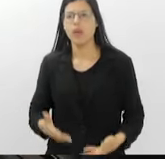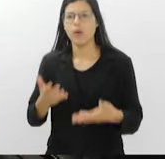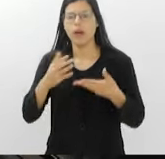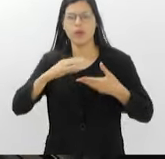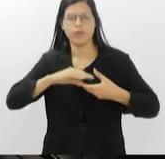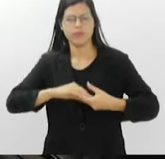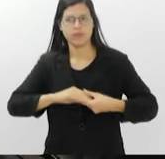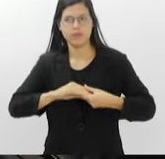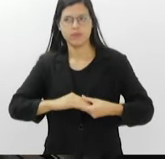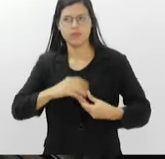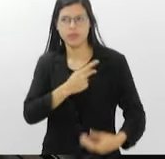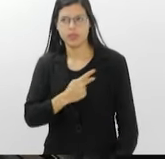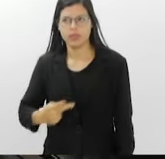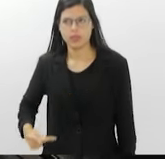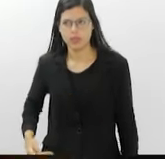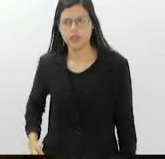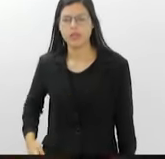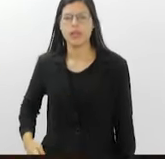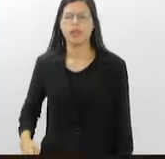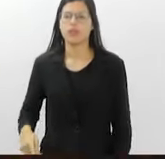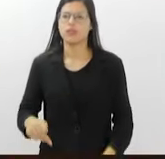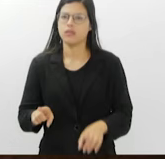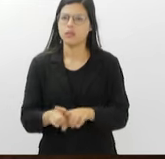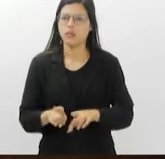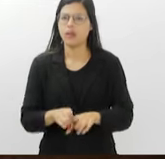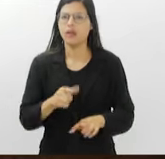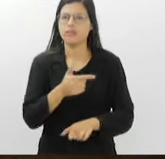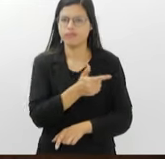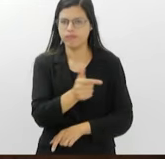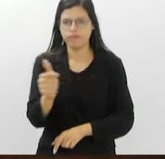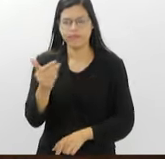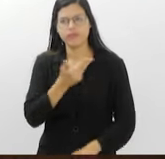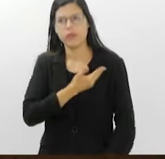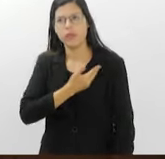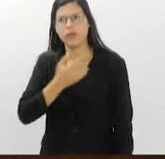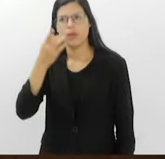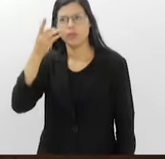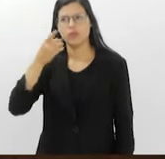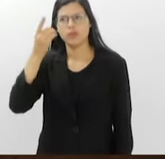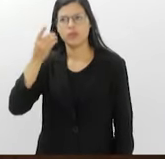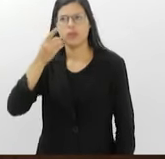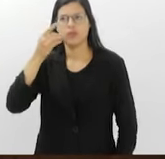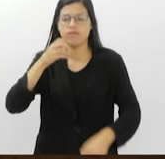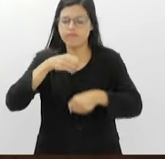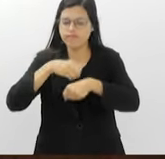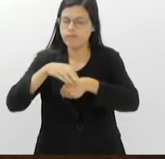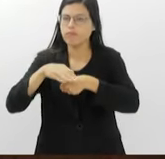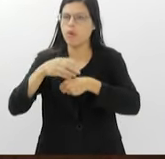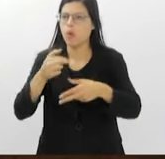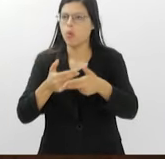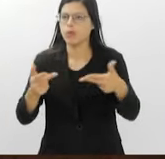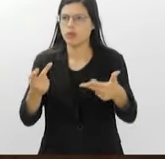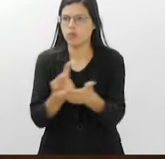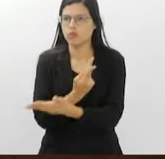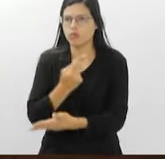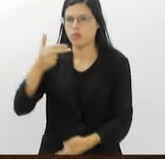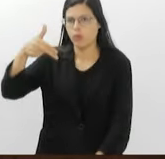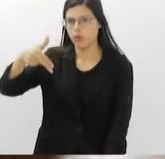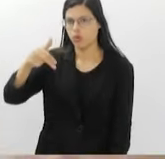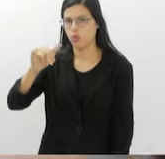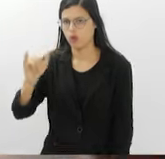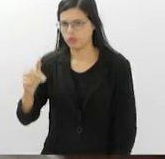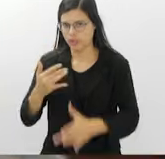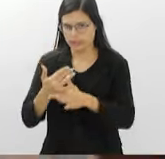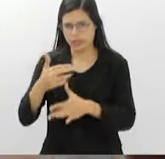Bacelar, cumprimentar todos os colegas aqui presentes e passar um fato que tem ocorrido aqui em Nova Iguaçu no dia de ontem.